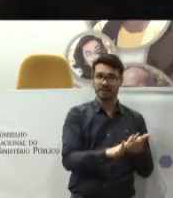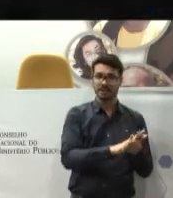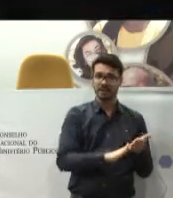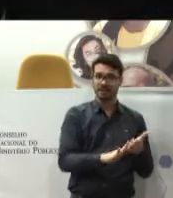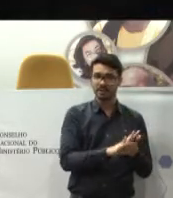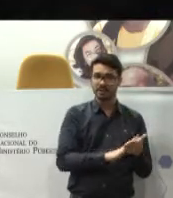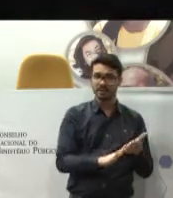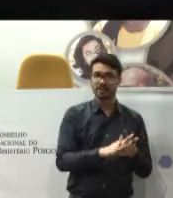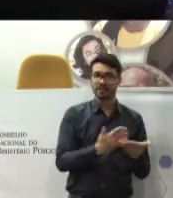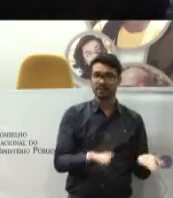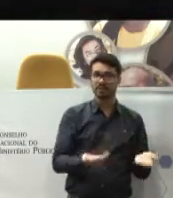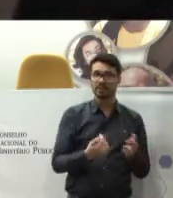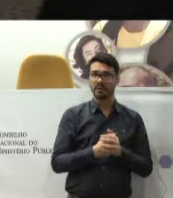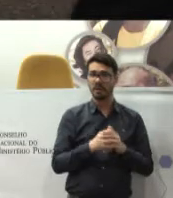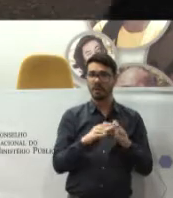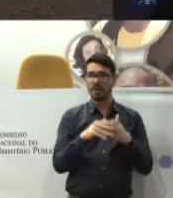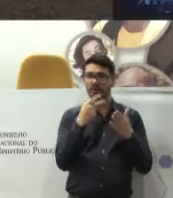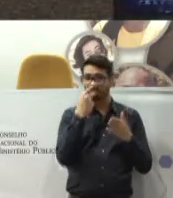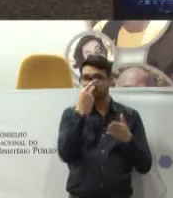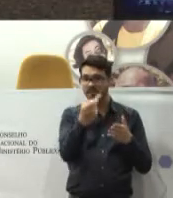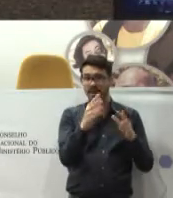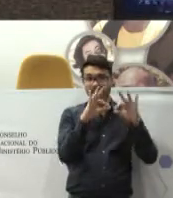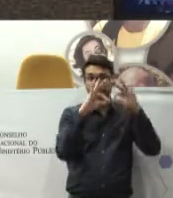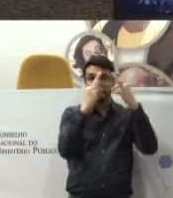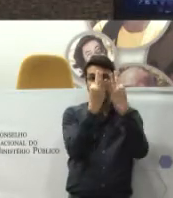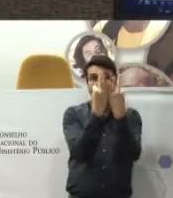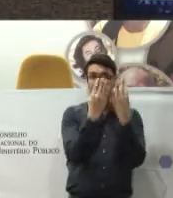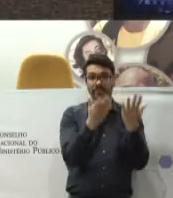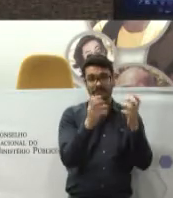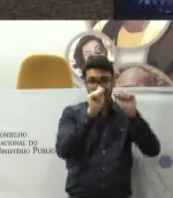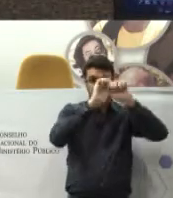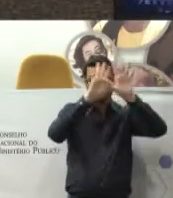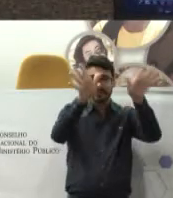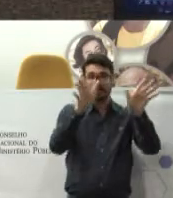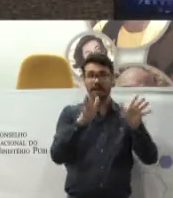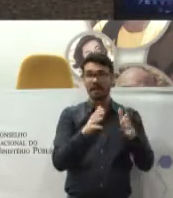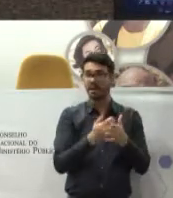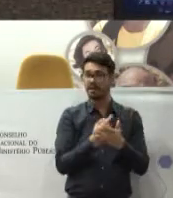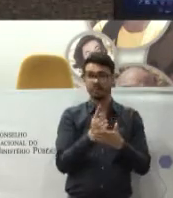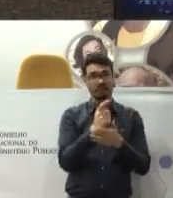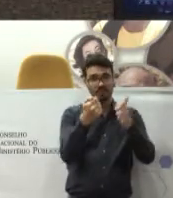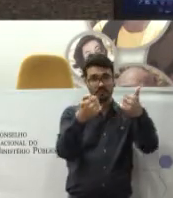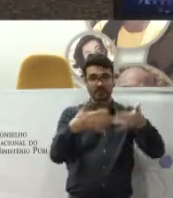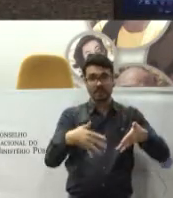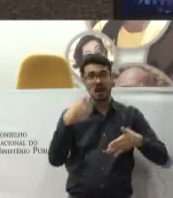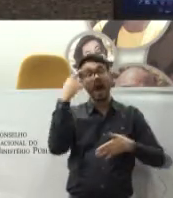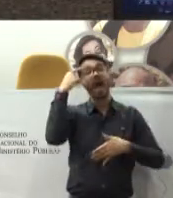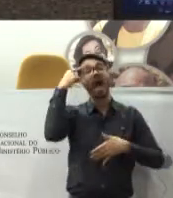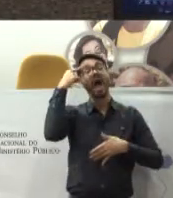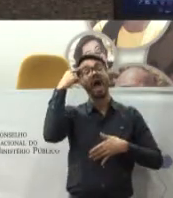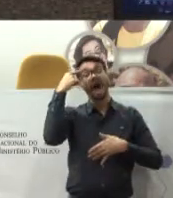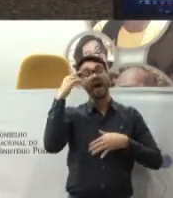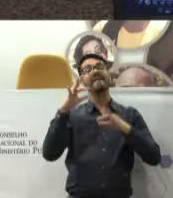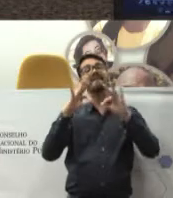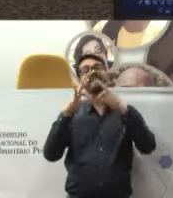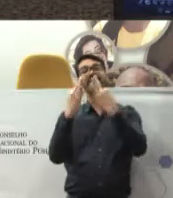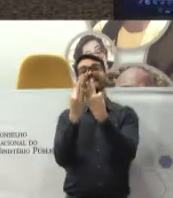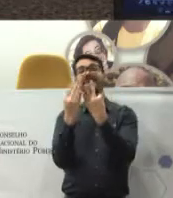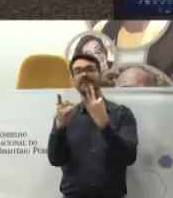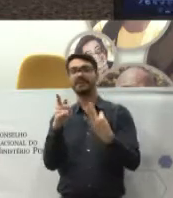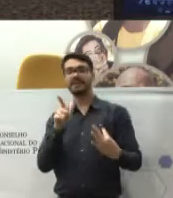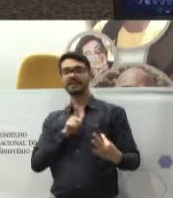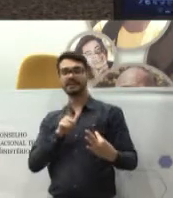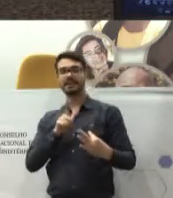nada, então tem. Então, quando ele fala em família, deveria, ele não deixou isso claro no voto dele, eu faço essa compreensão da família realmente que tem